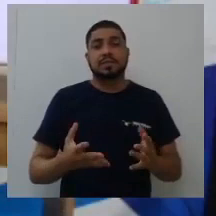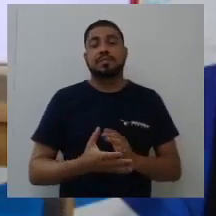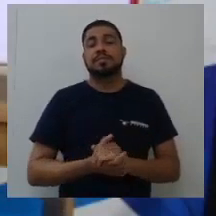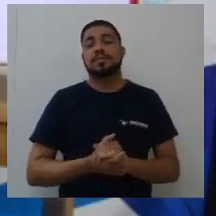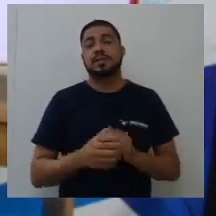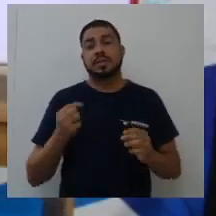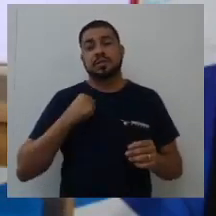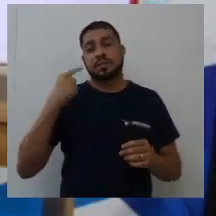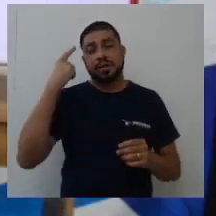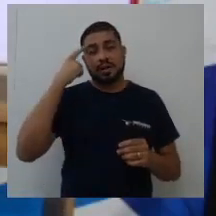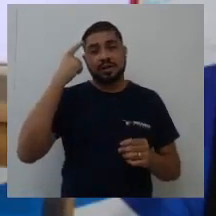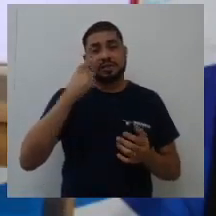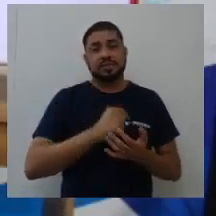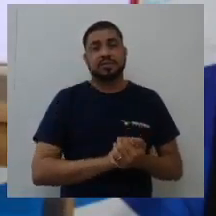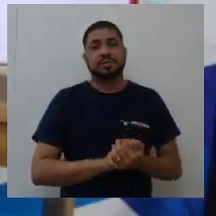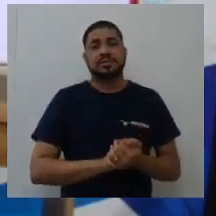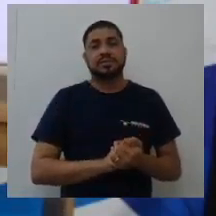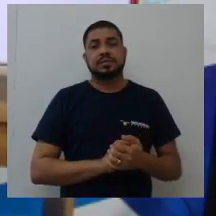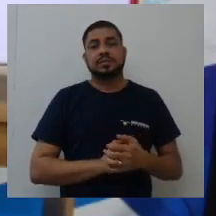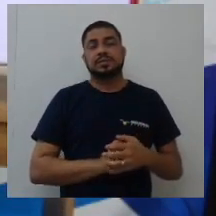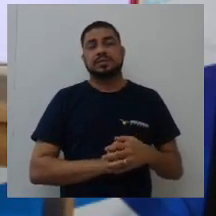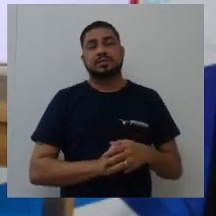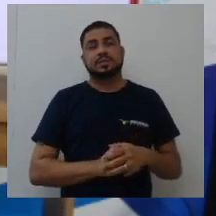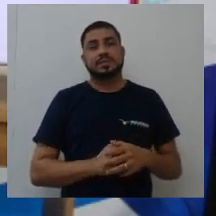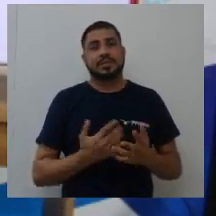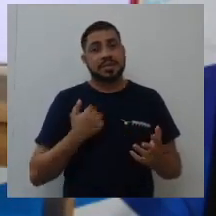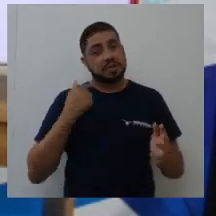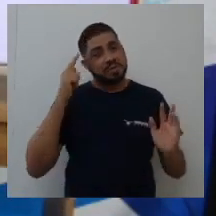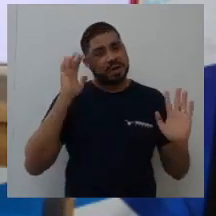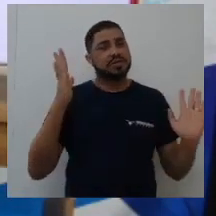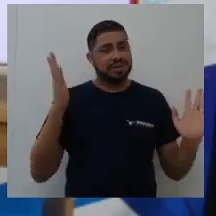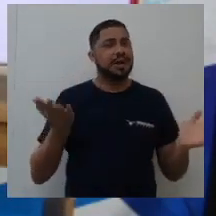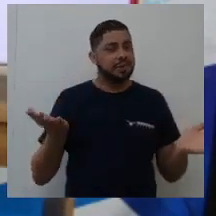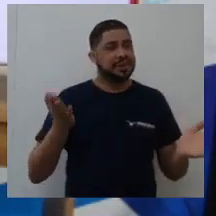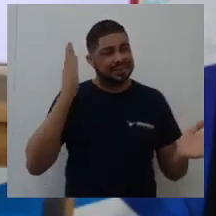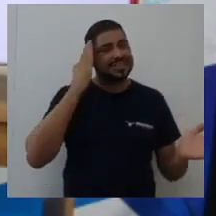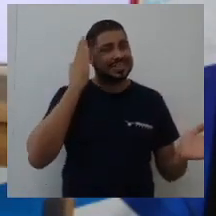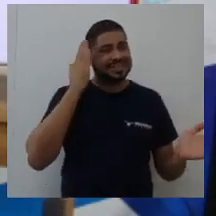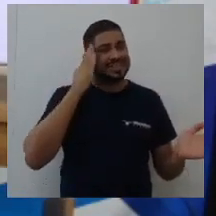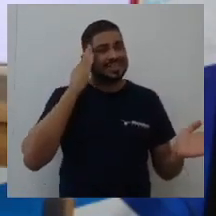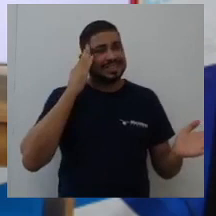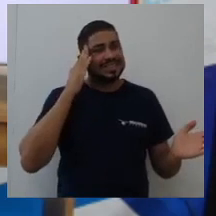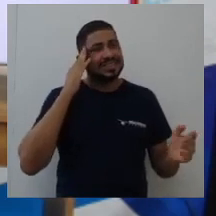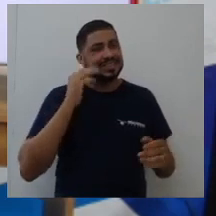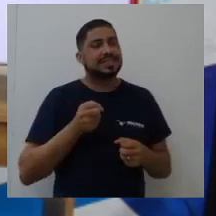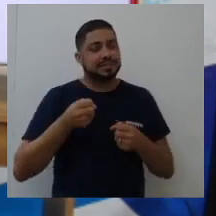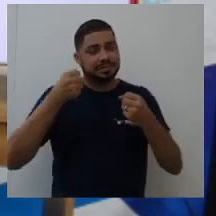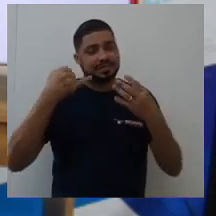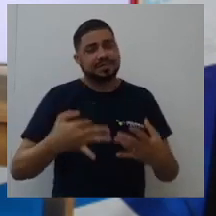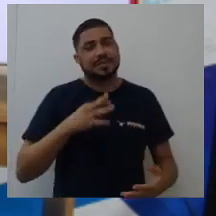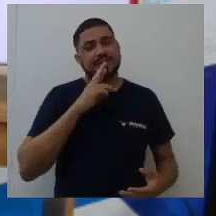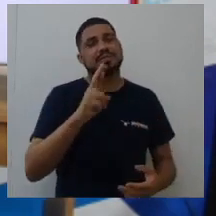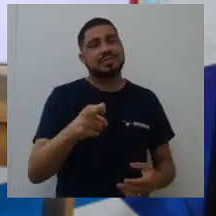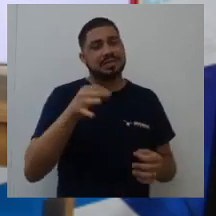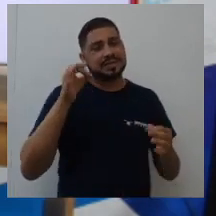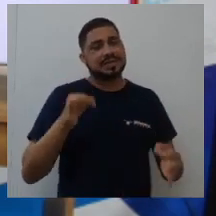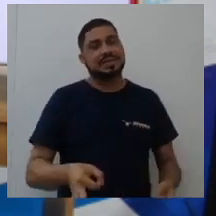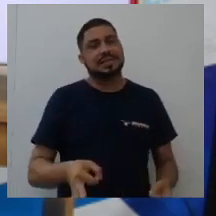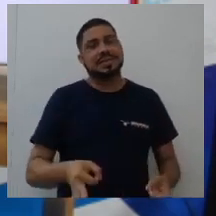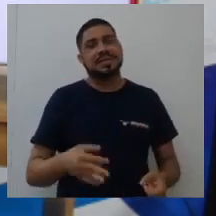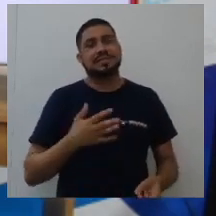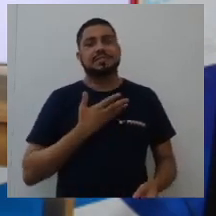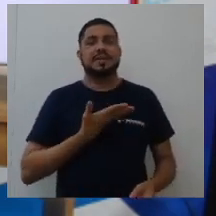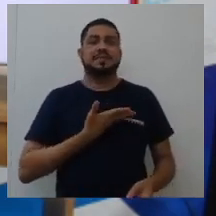Eu acho aqui... ok. Eu acho agora que eu entendi e devo ter respondido corretamente aqui a minha